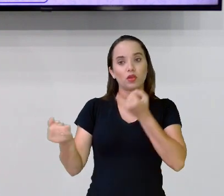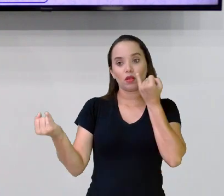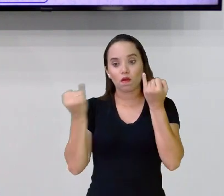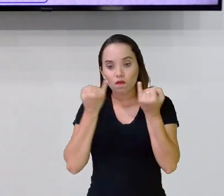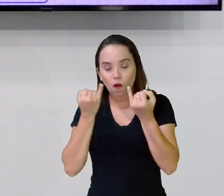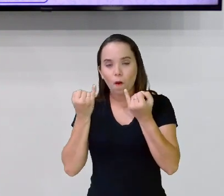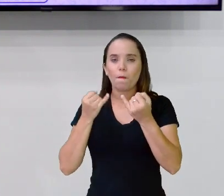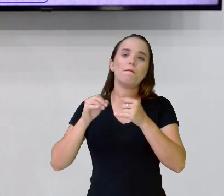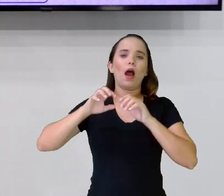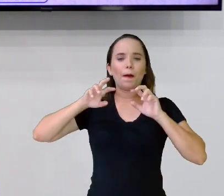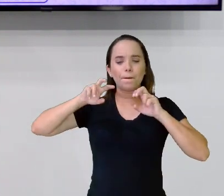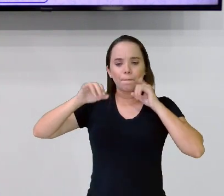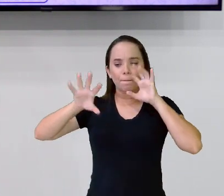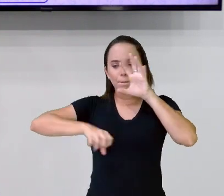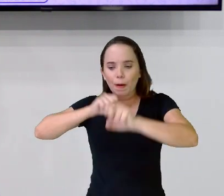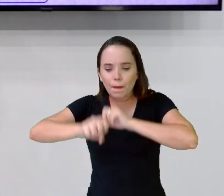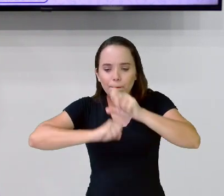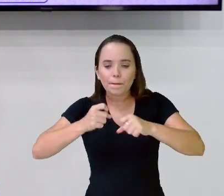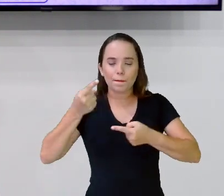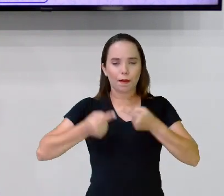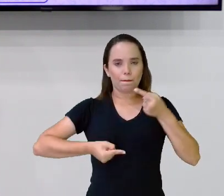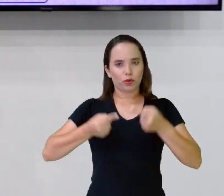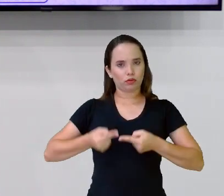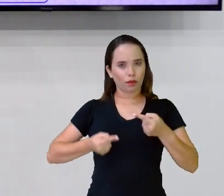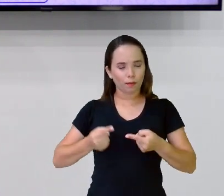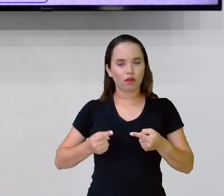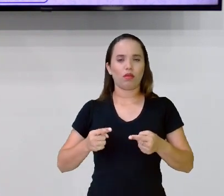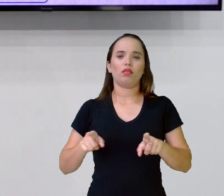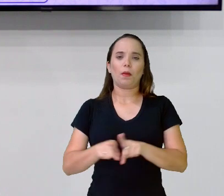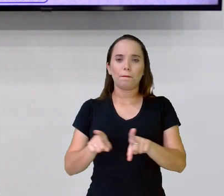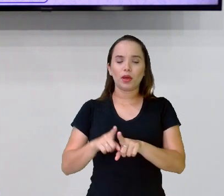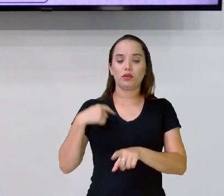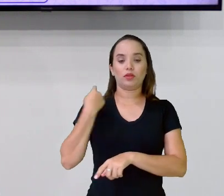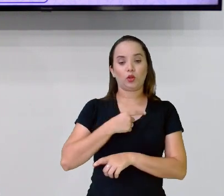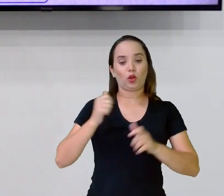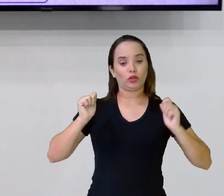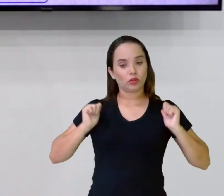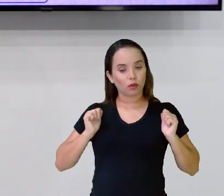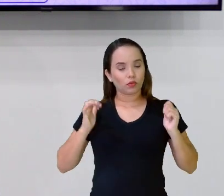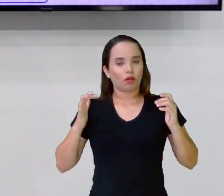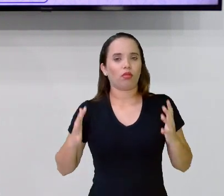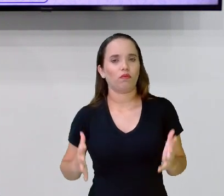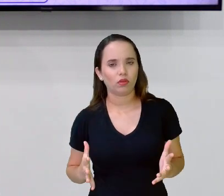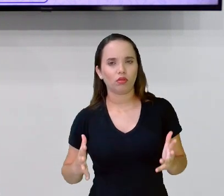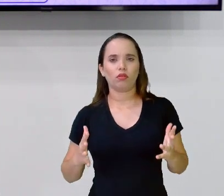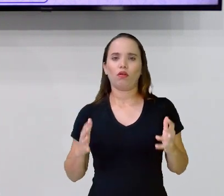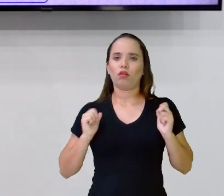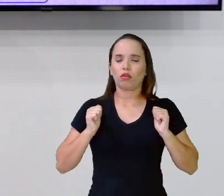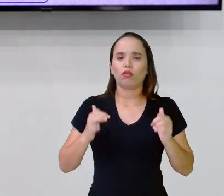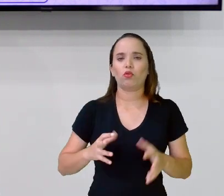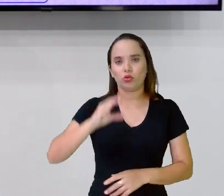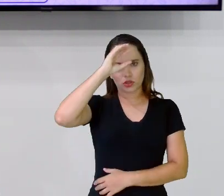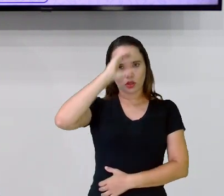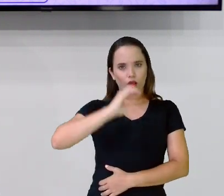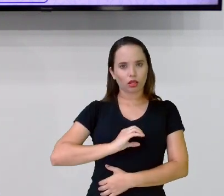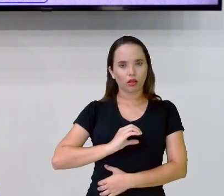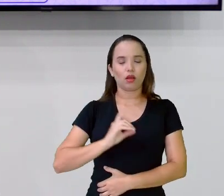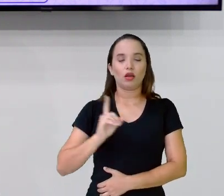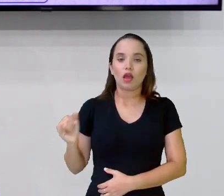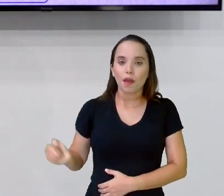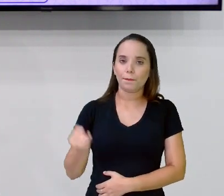importância da gente se engajar politicamente, da gente exercer nosso papel, né, quanto cidadão, cidadã. Isso